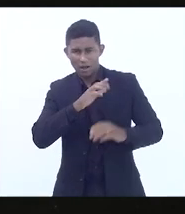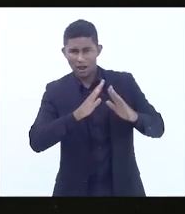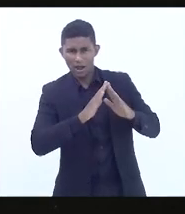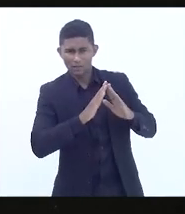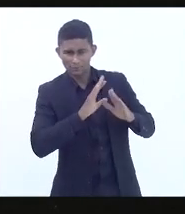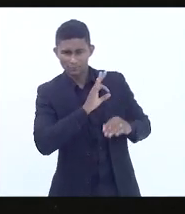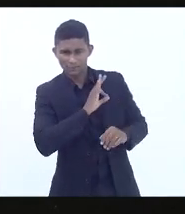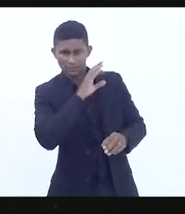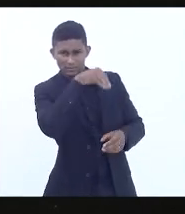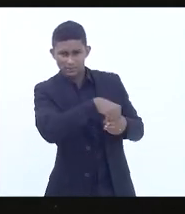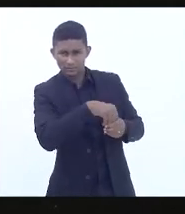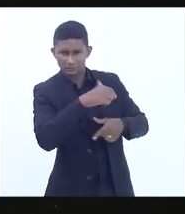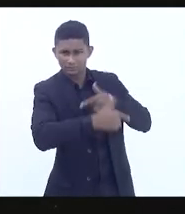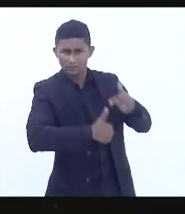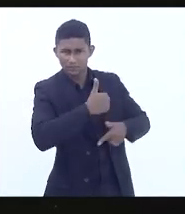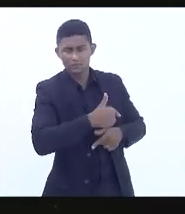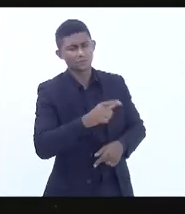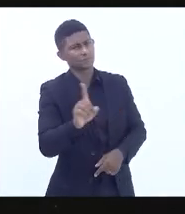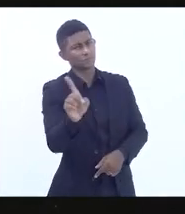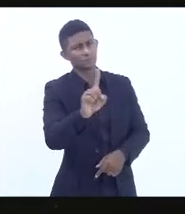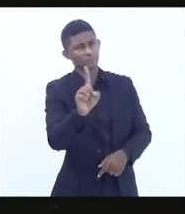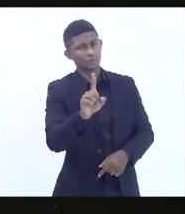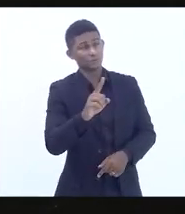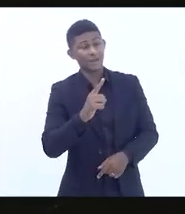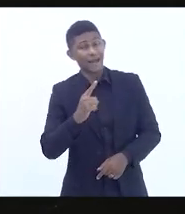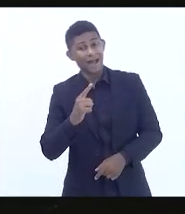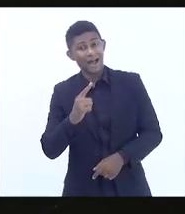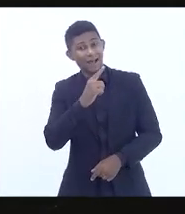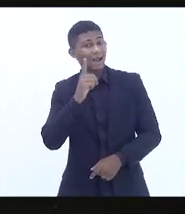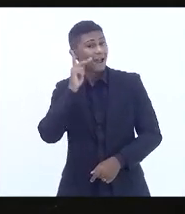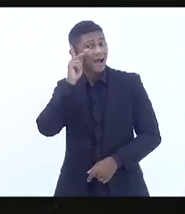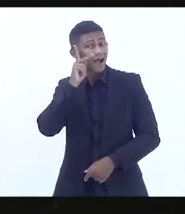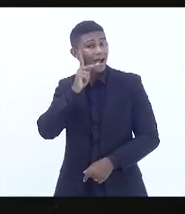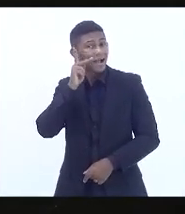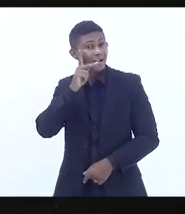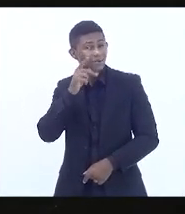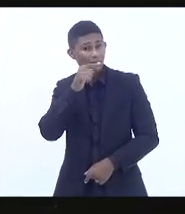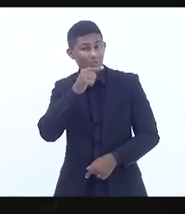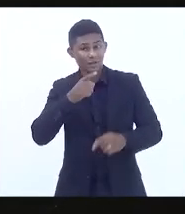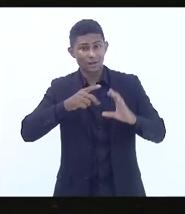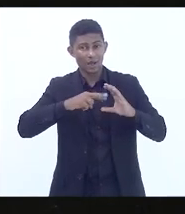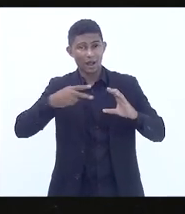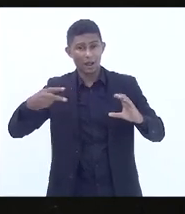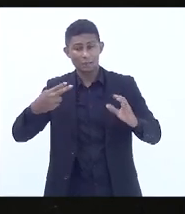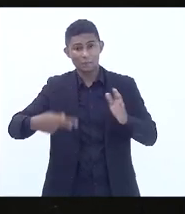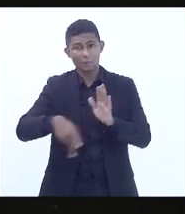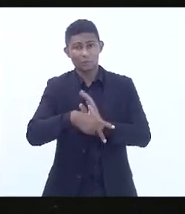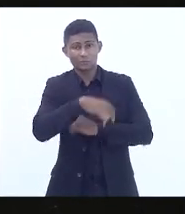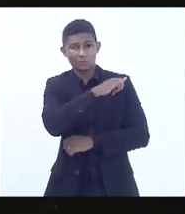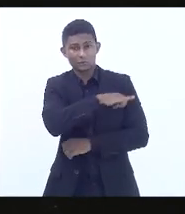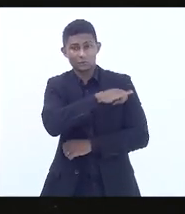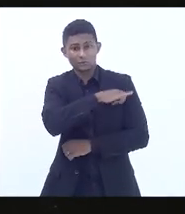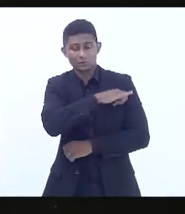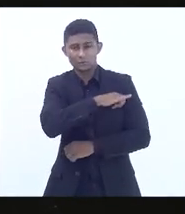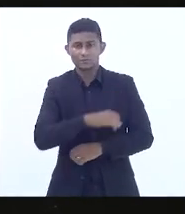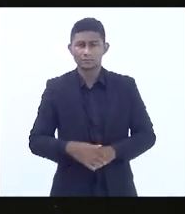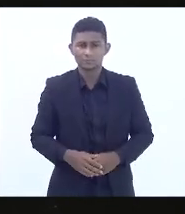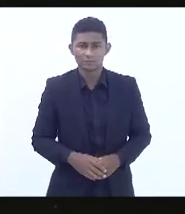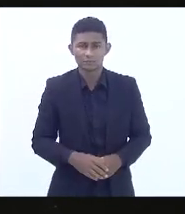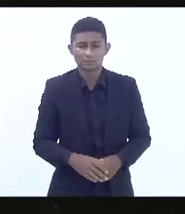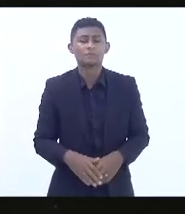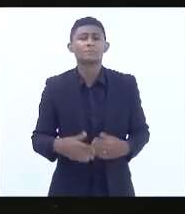Eles estão lotados na Câmara Municipal do município do Rio de Janeiro. Então, não deveria estar